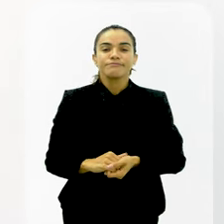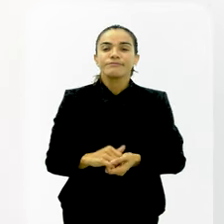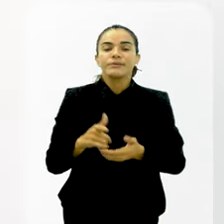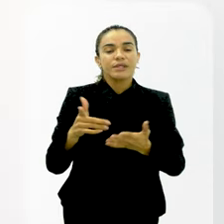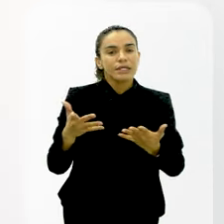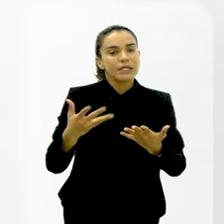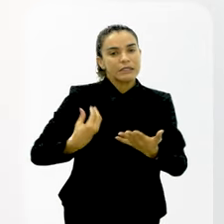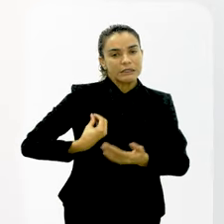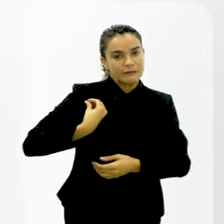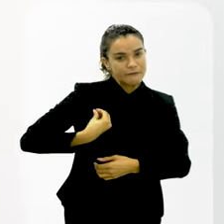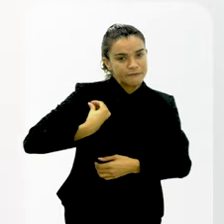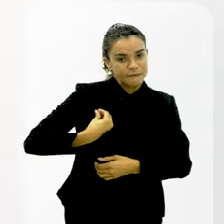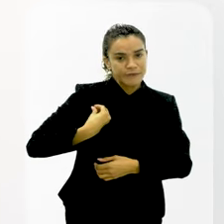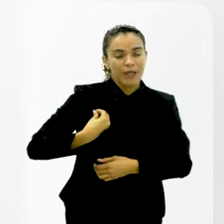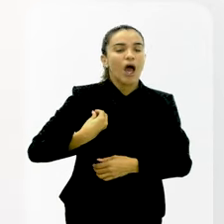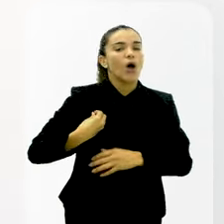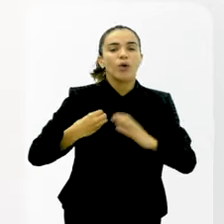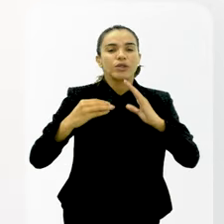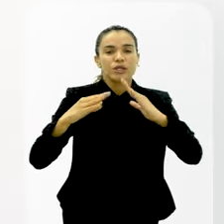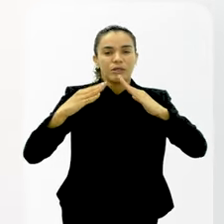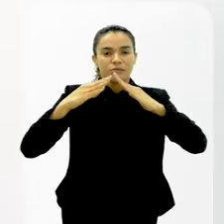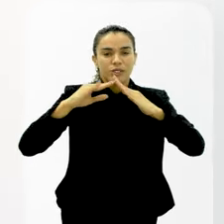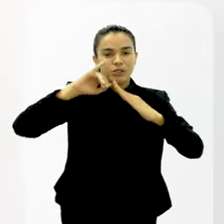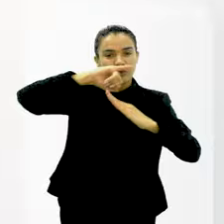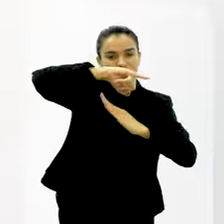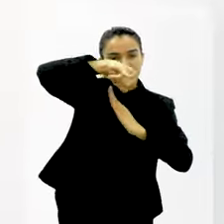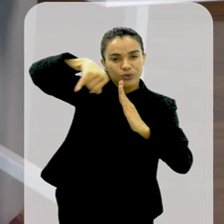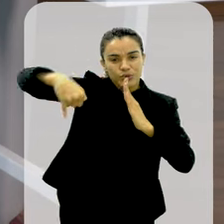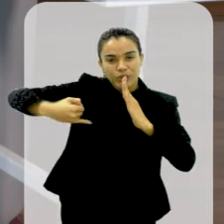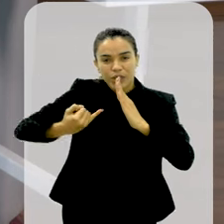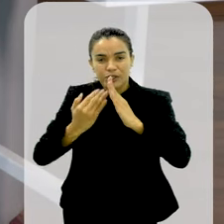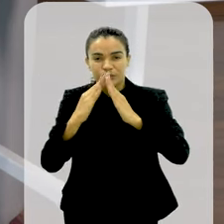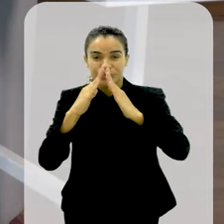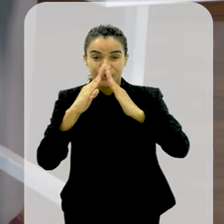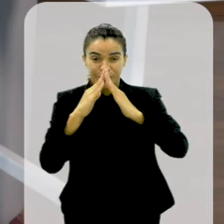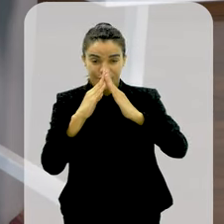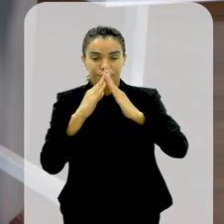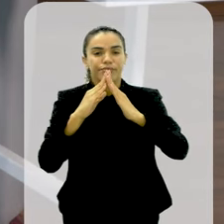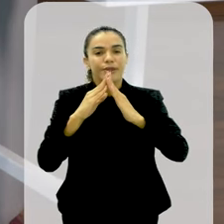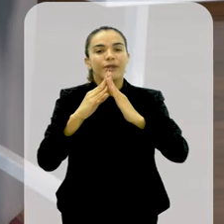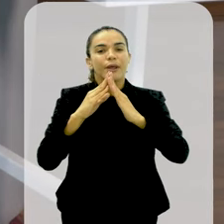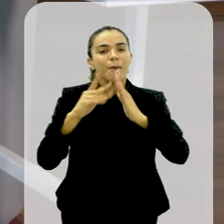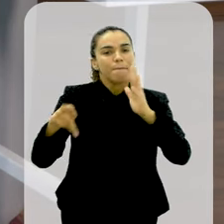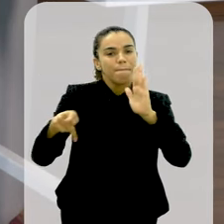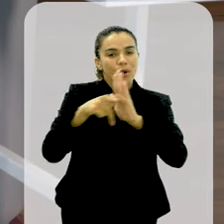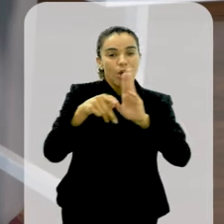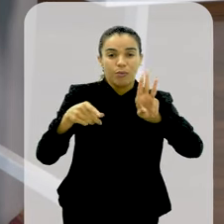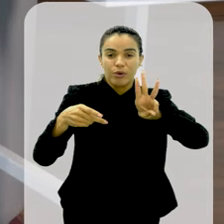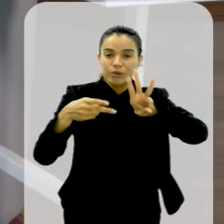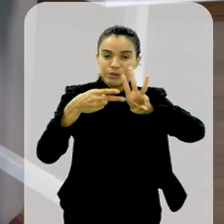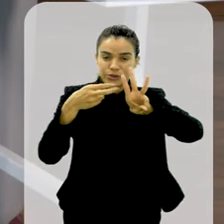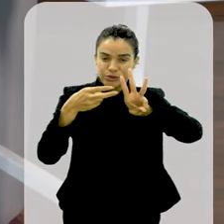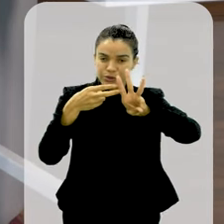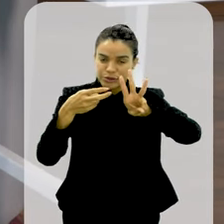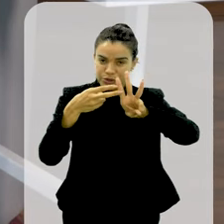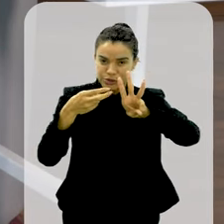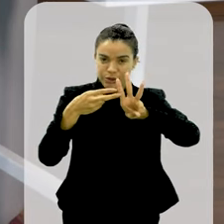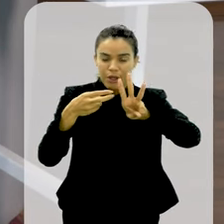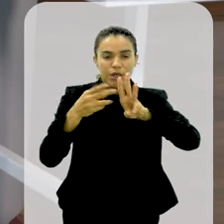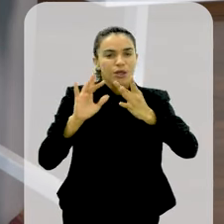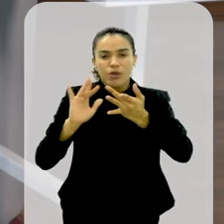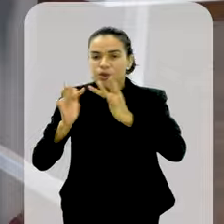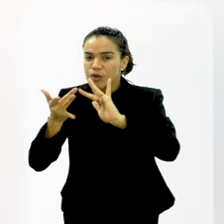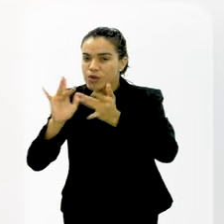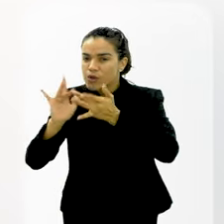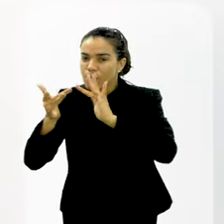a passagem dele, que dentro da Jurema, né, dessa religião, que é uma religião de origem indígena, e que ele